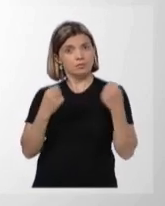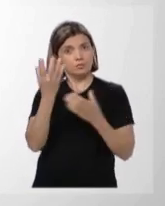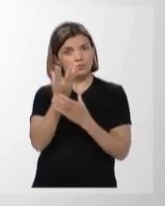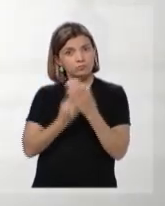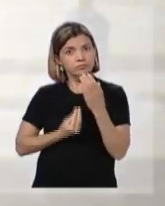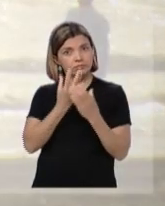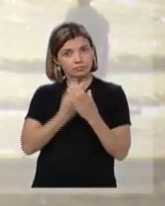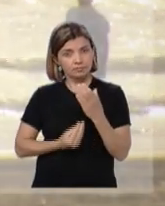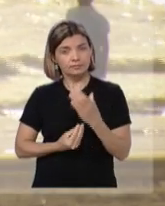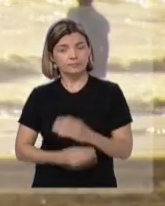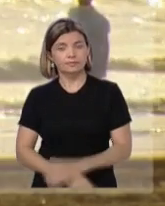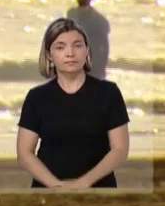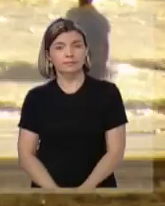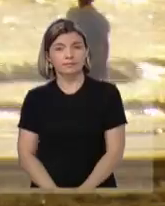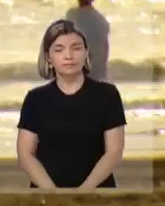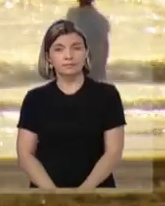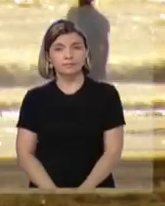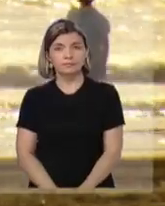energia.